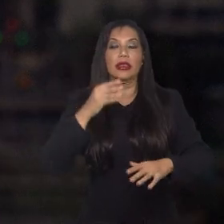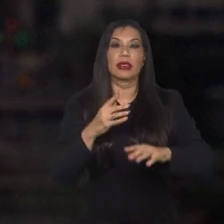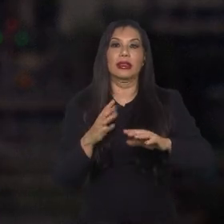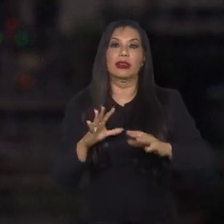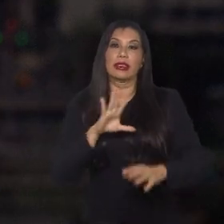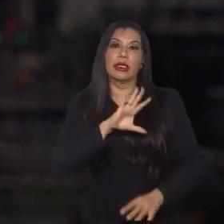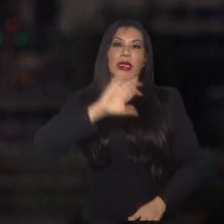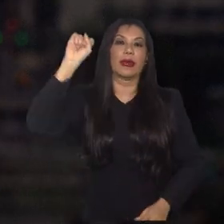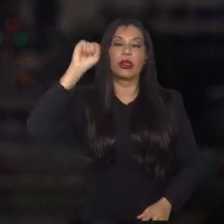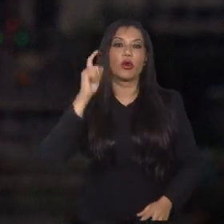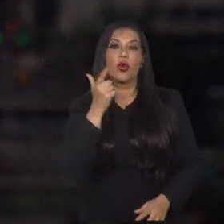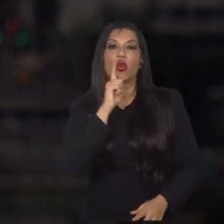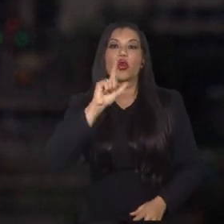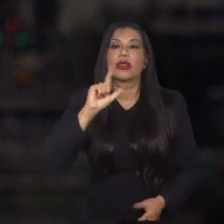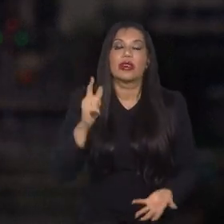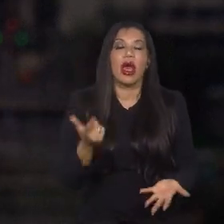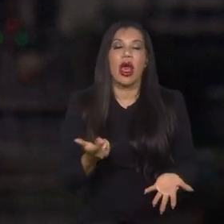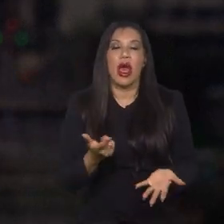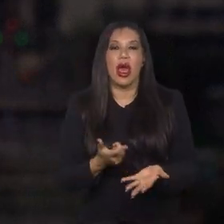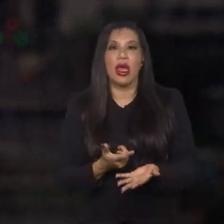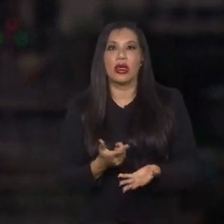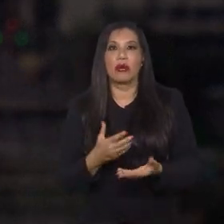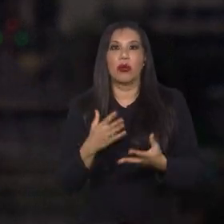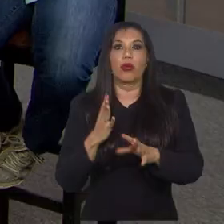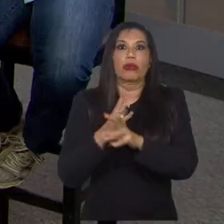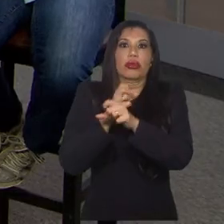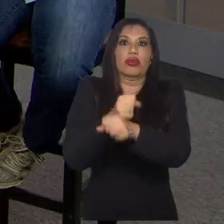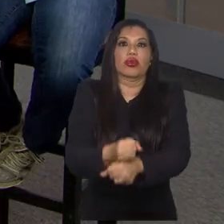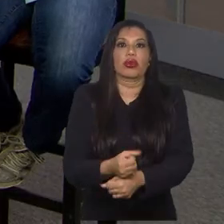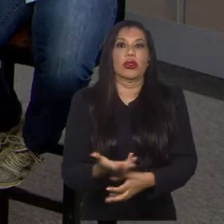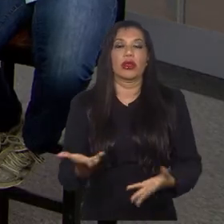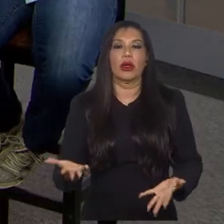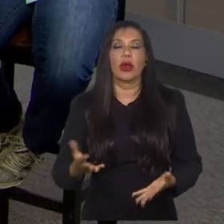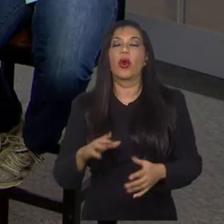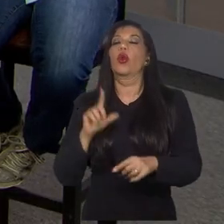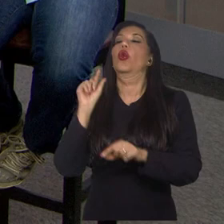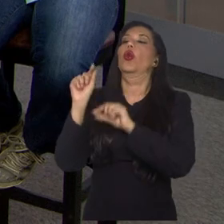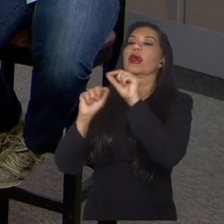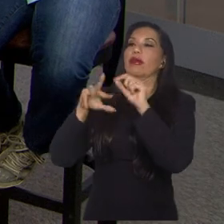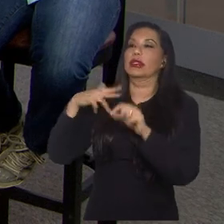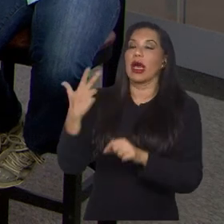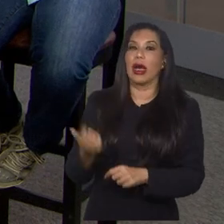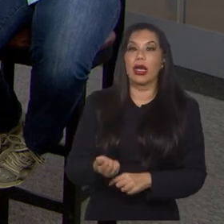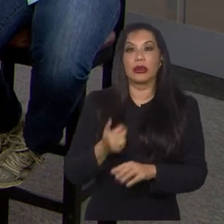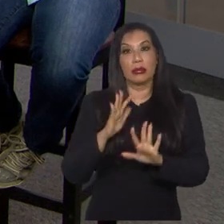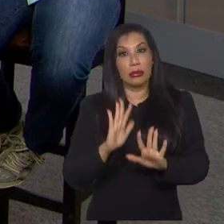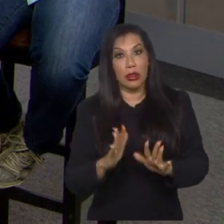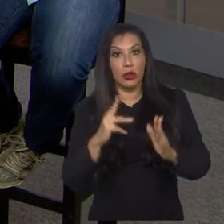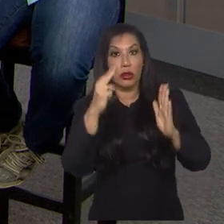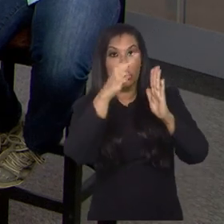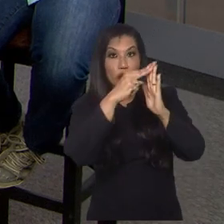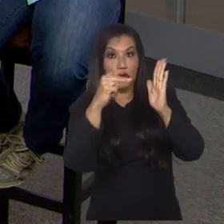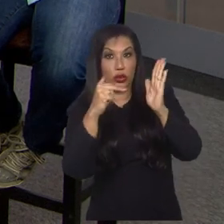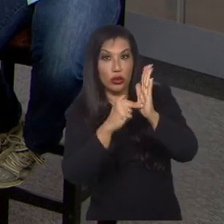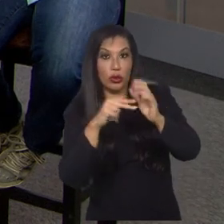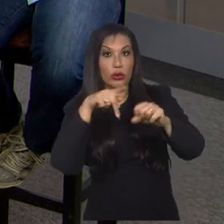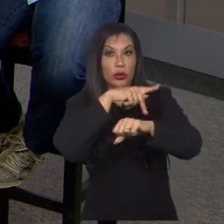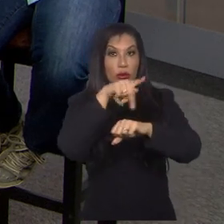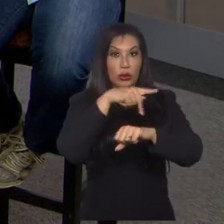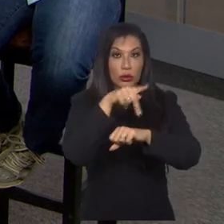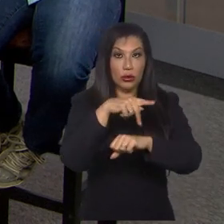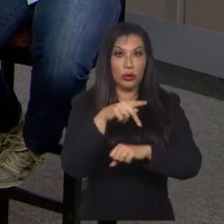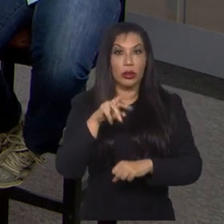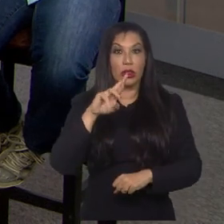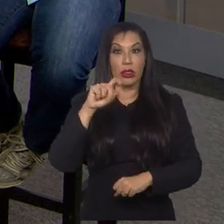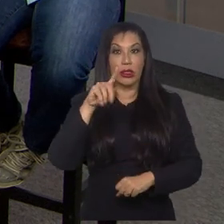muito além. O que a gente pode esperar? Então, a gente sabe que o bom da Nova Zelândia, o forte, sempre foi o rugby,